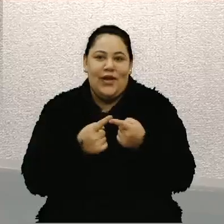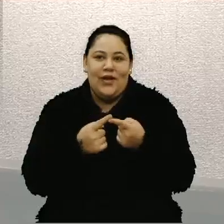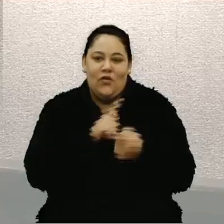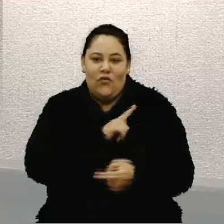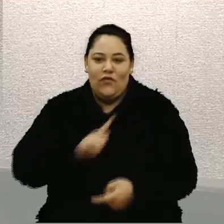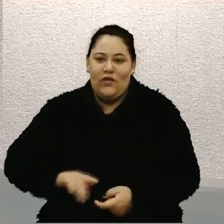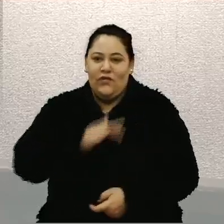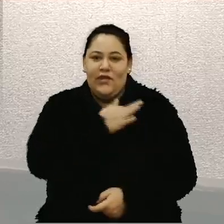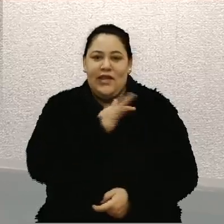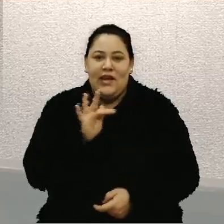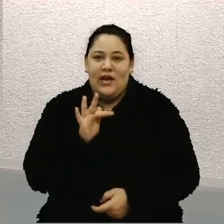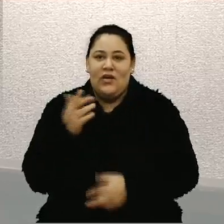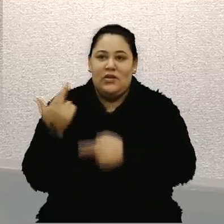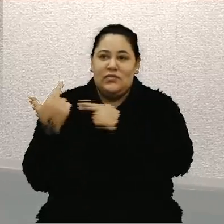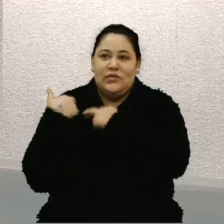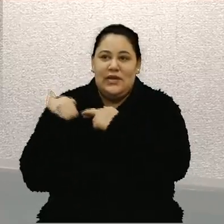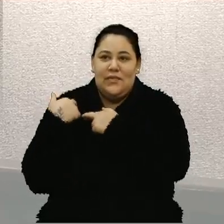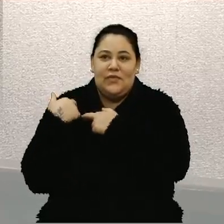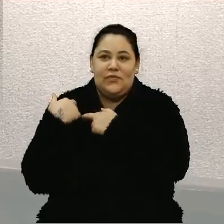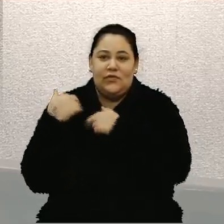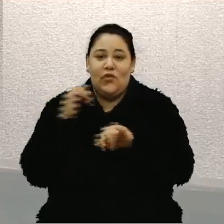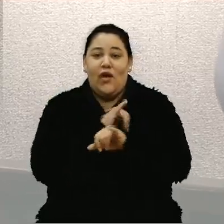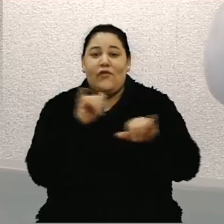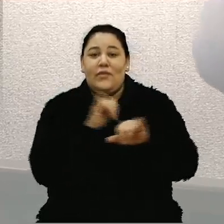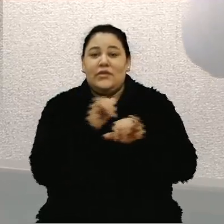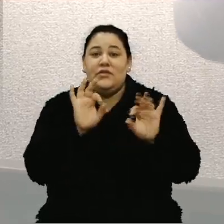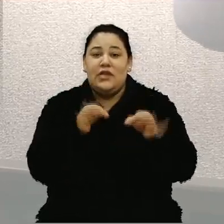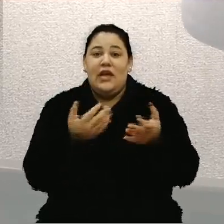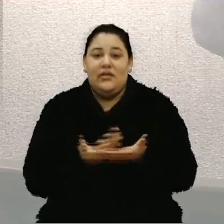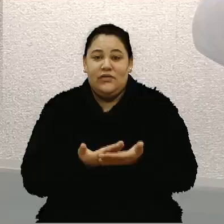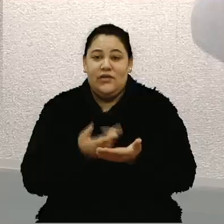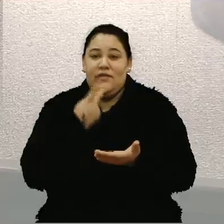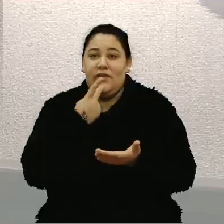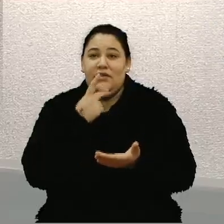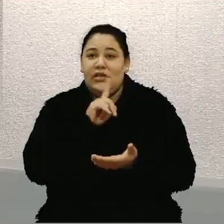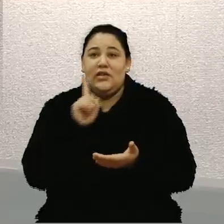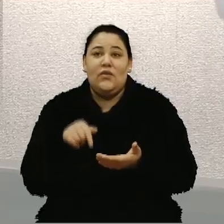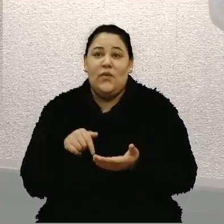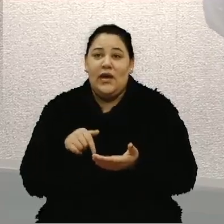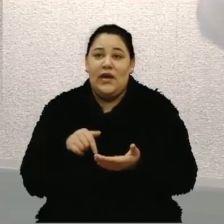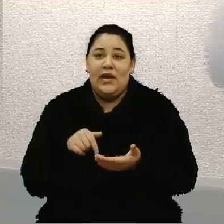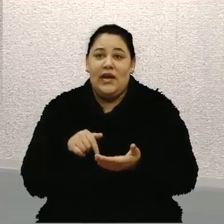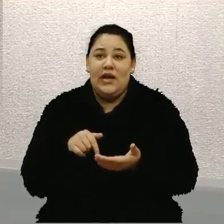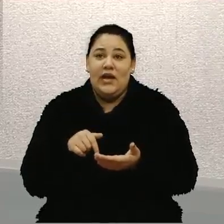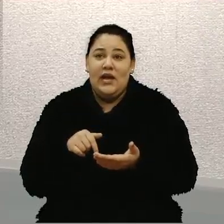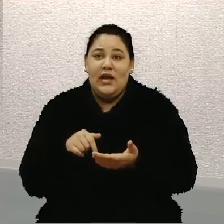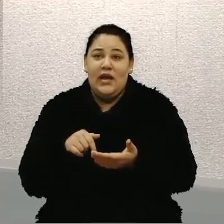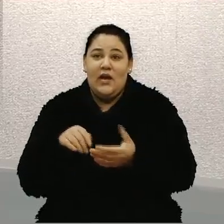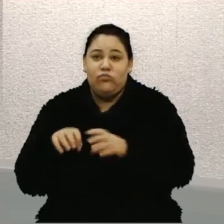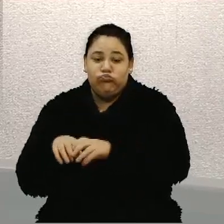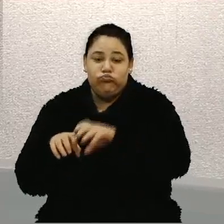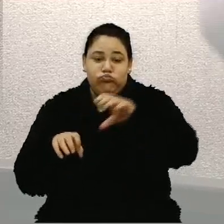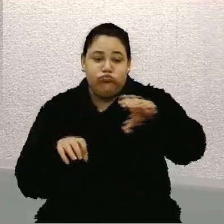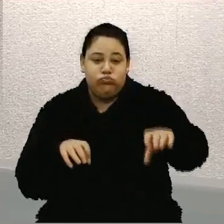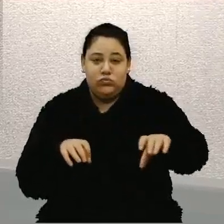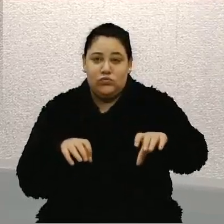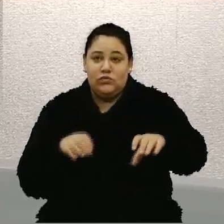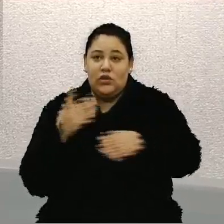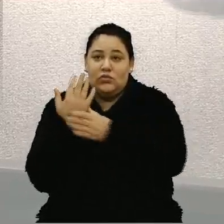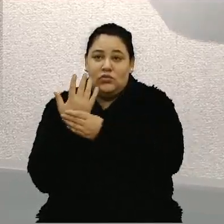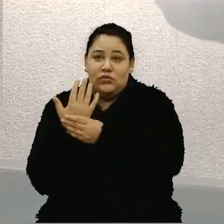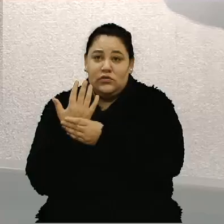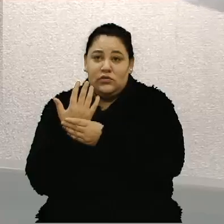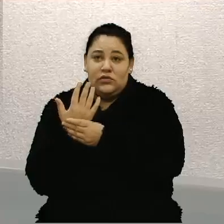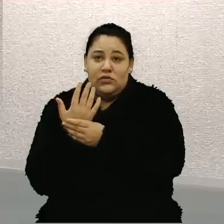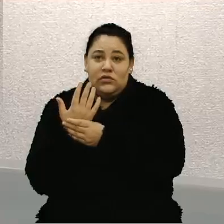conseguem dar a informação correta. Vereador Bressan. E quando se fala que não é um núcleo, é um braço da universidade, se a URGS não sabe, quem sabe vai ser um braço